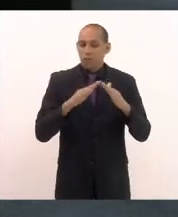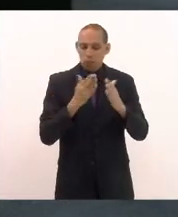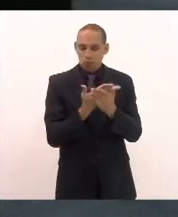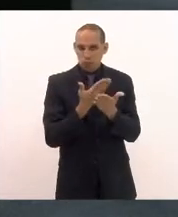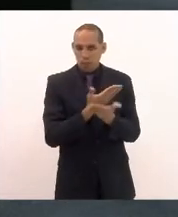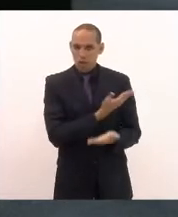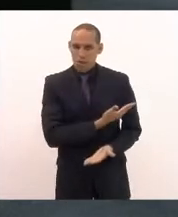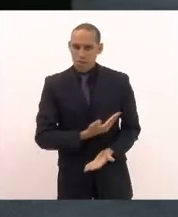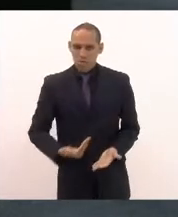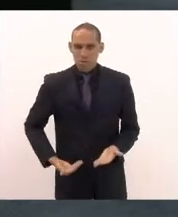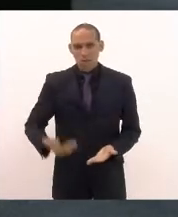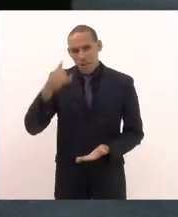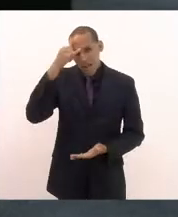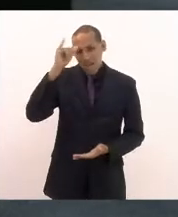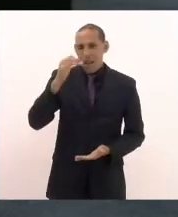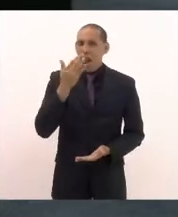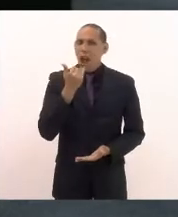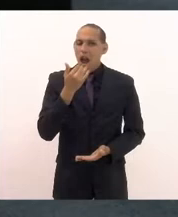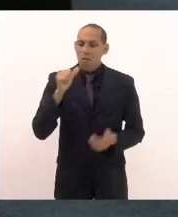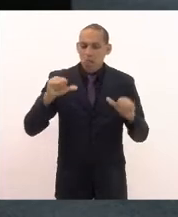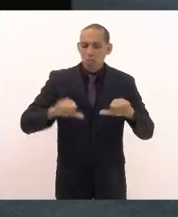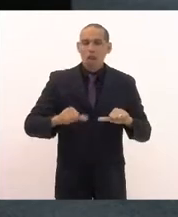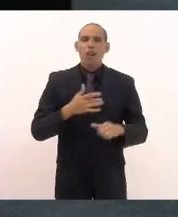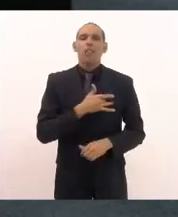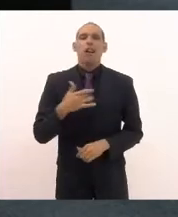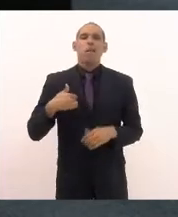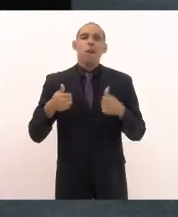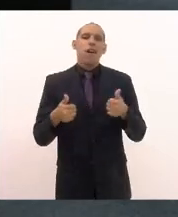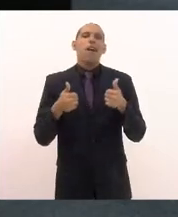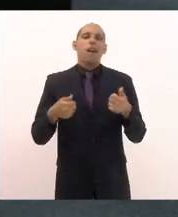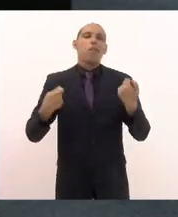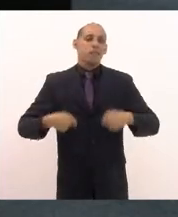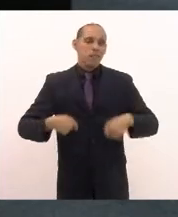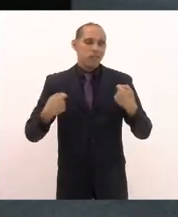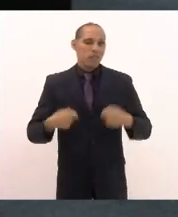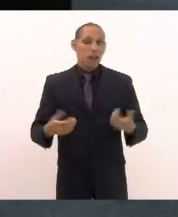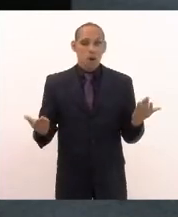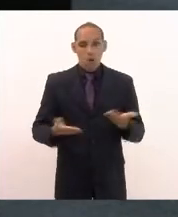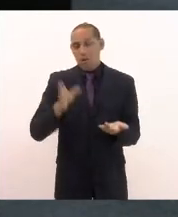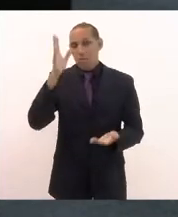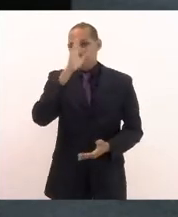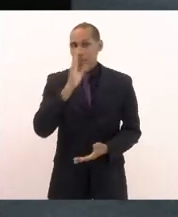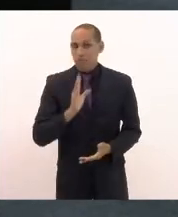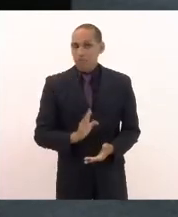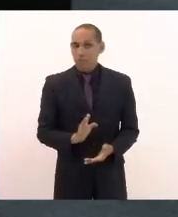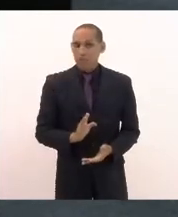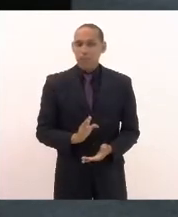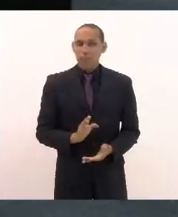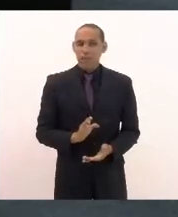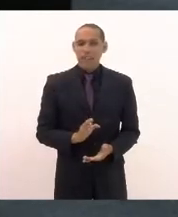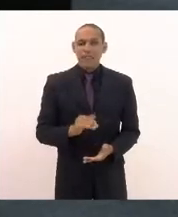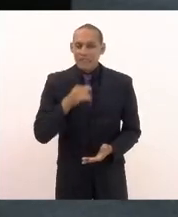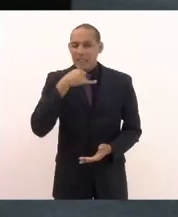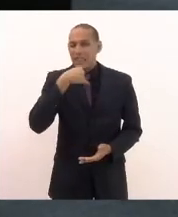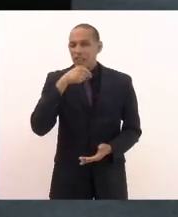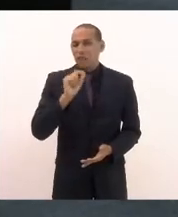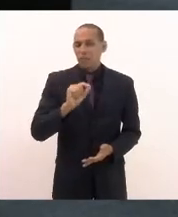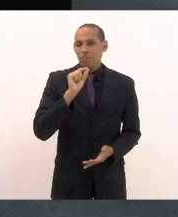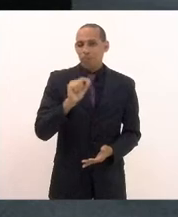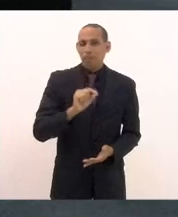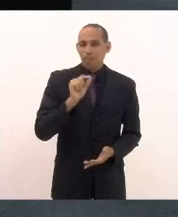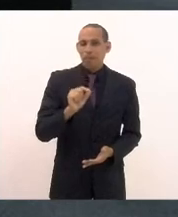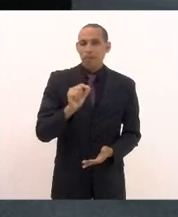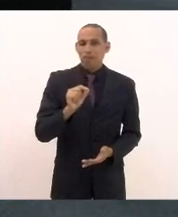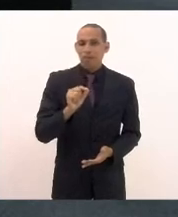tenha uma alimentação saudável. O Brasil hoje vive a triste realidade onde, por um lado, ainda convive